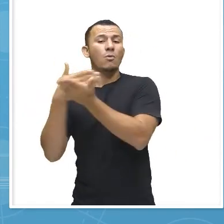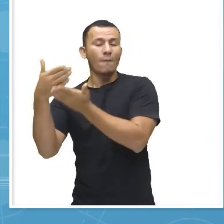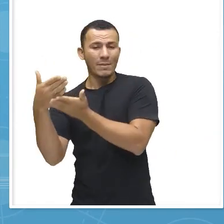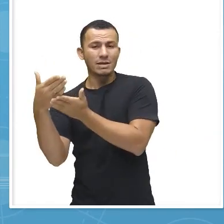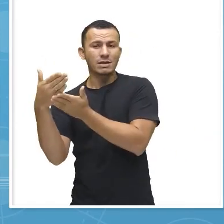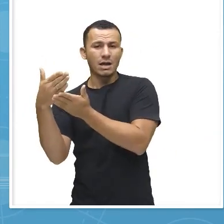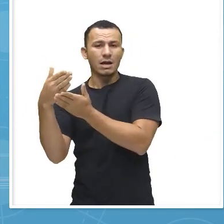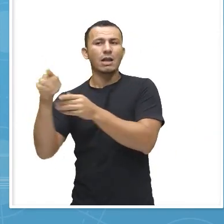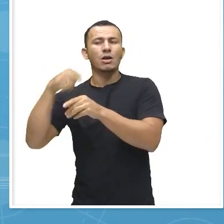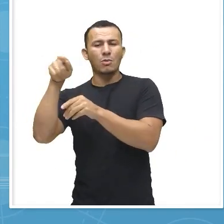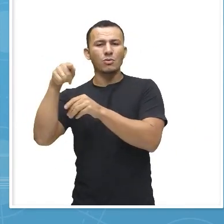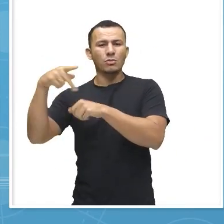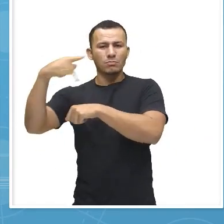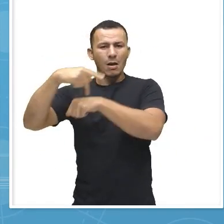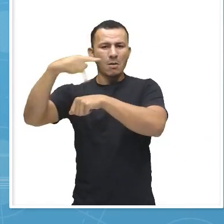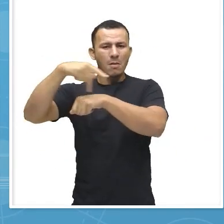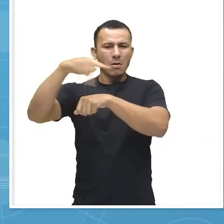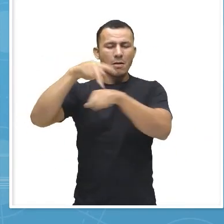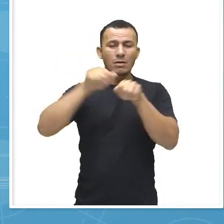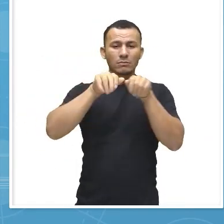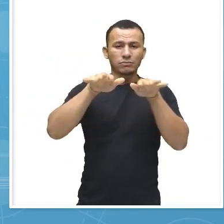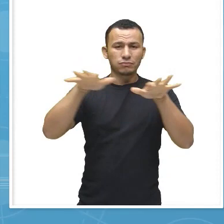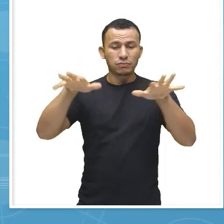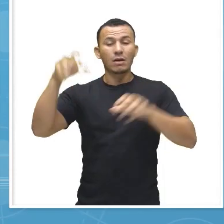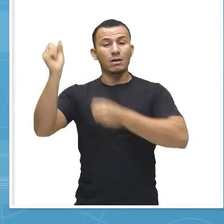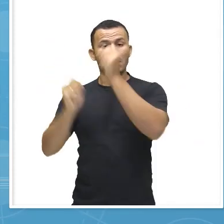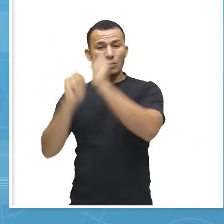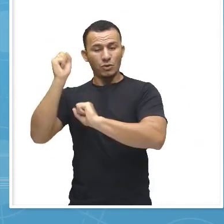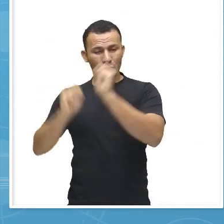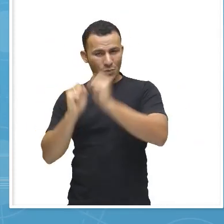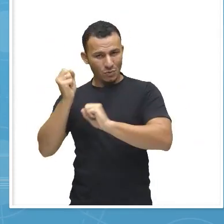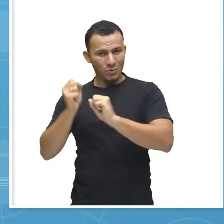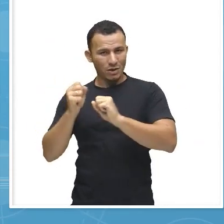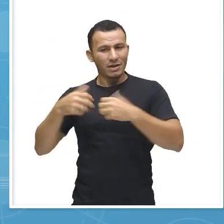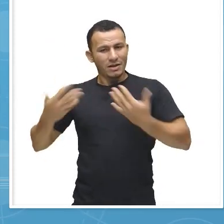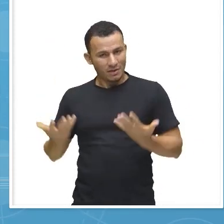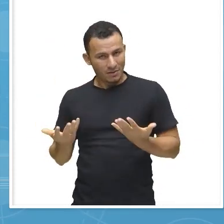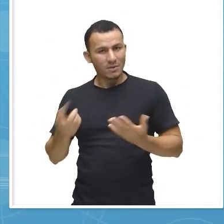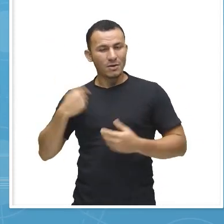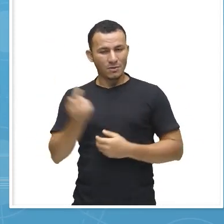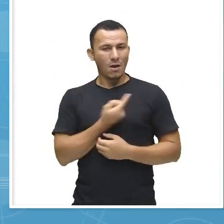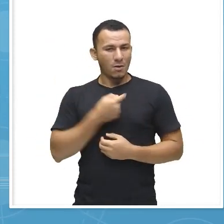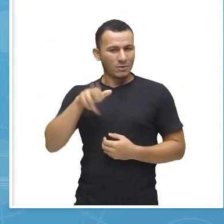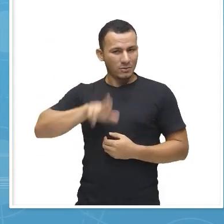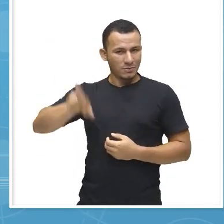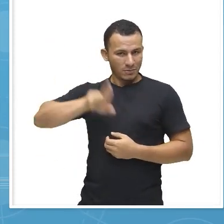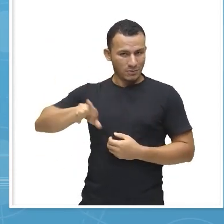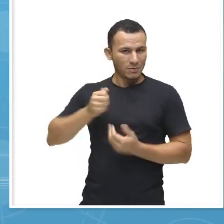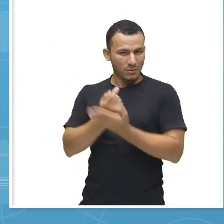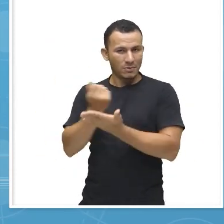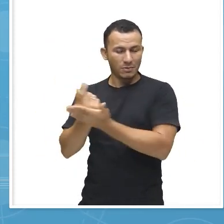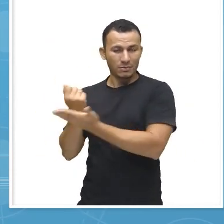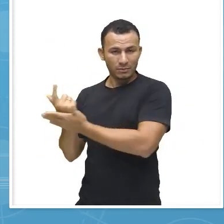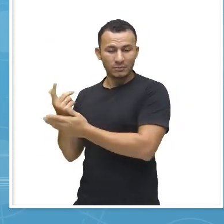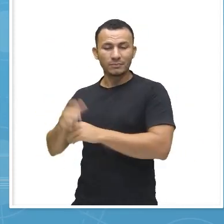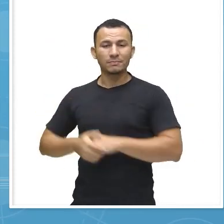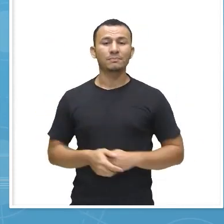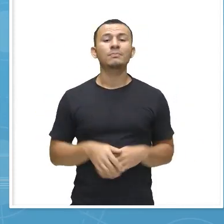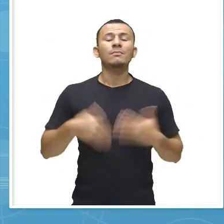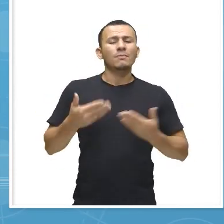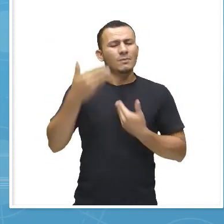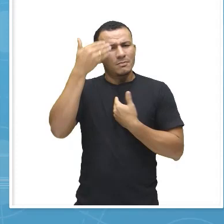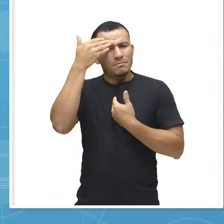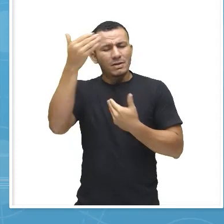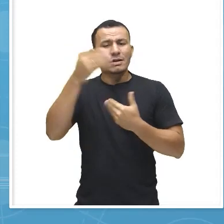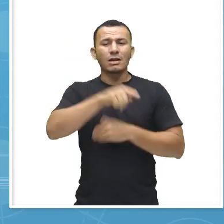esse processo chamado indústria, da qual nós somos, na verdade, consumidores, não é isso? Então, queridos, muito